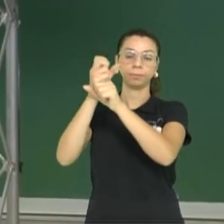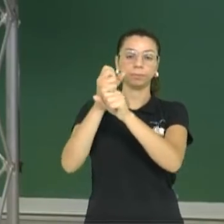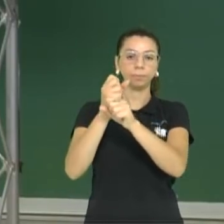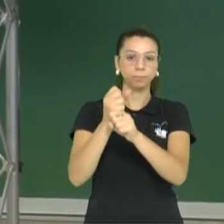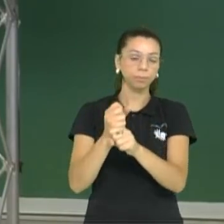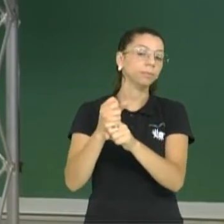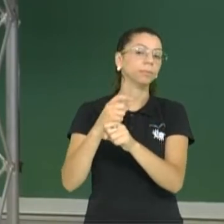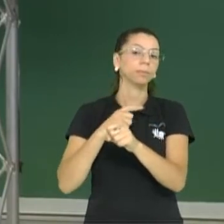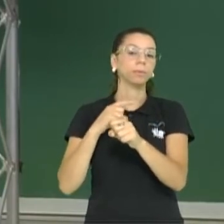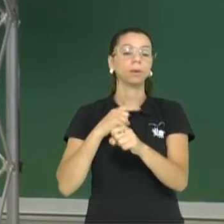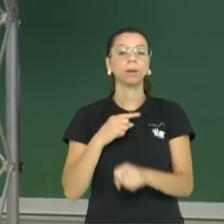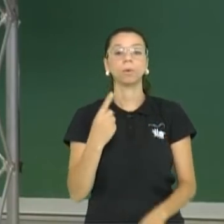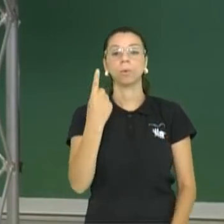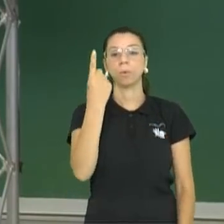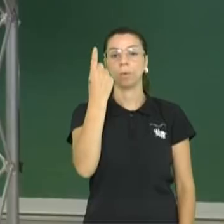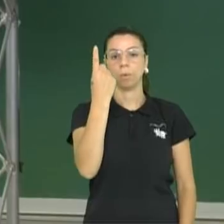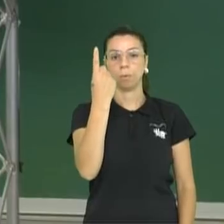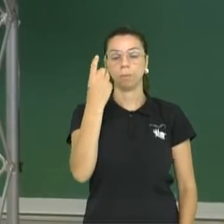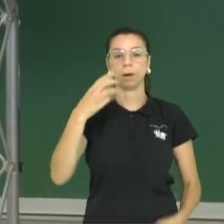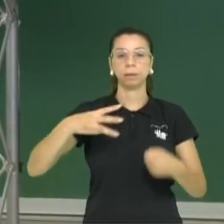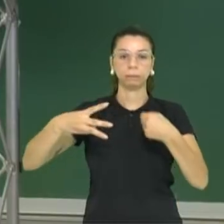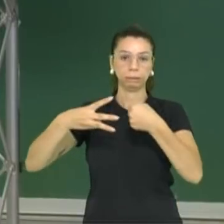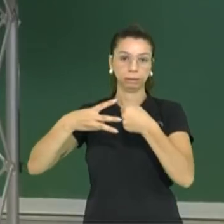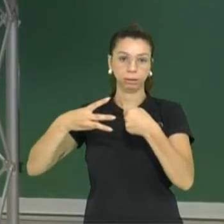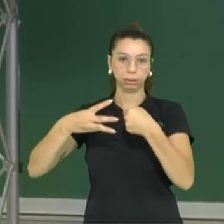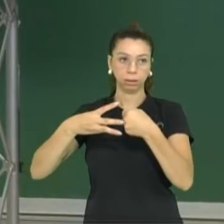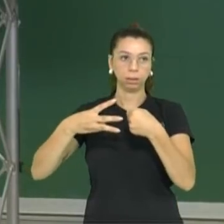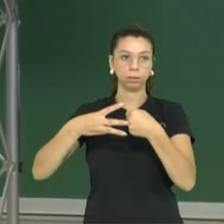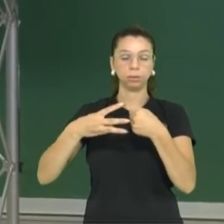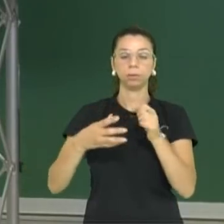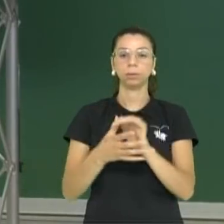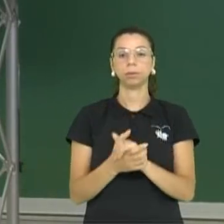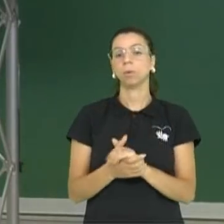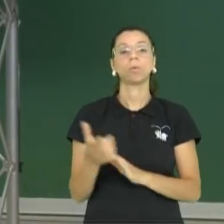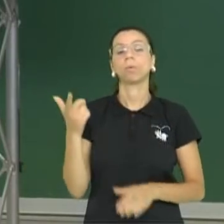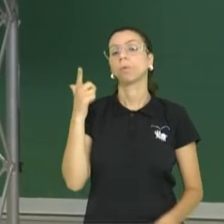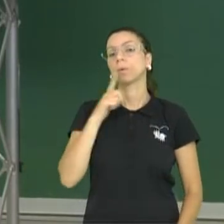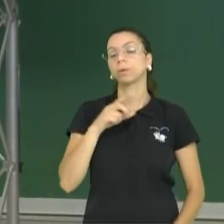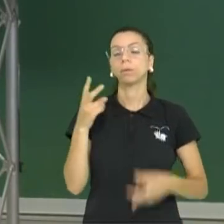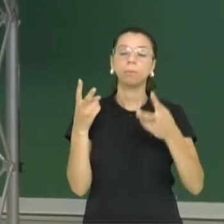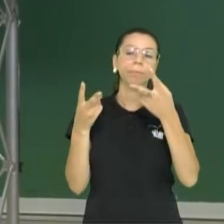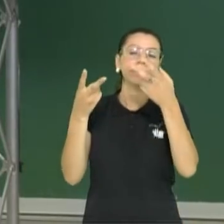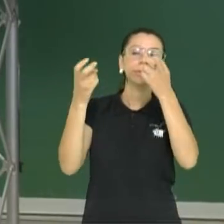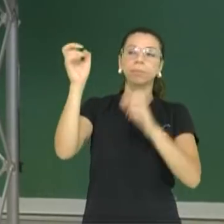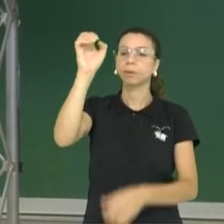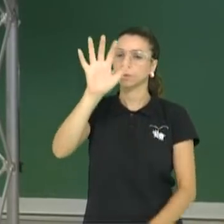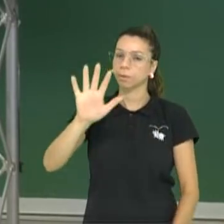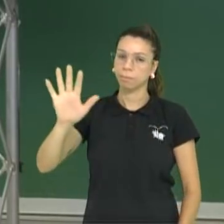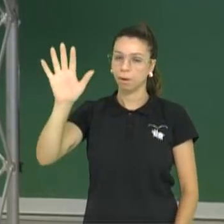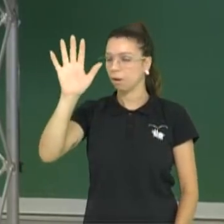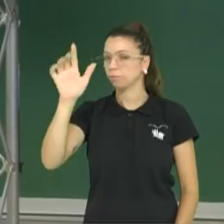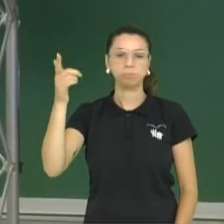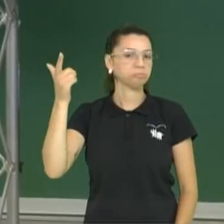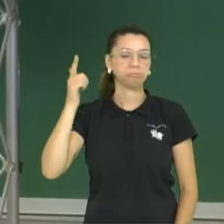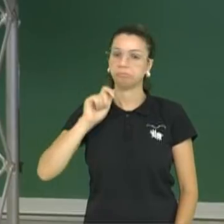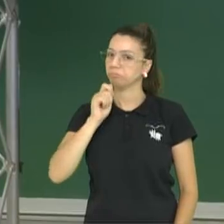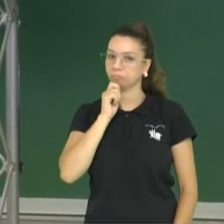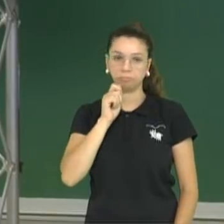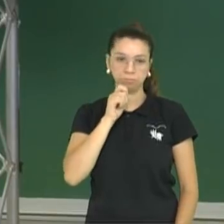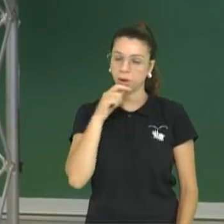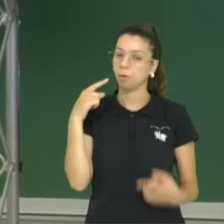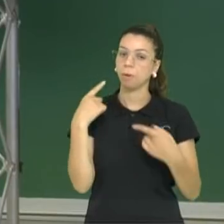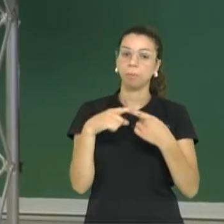seres unicelulares formados por uma única célula. Não conseguimos ver nesta imagem porque a gente só consegue ver o que